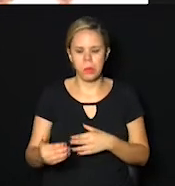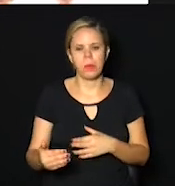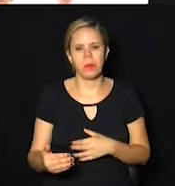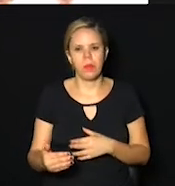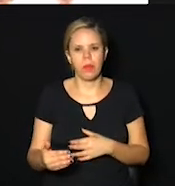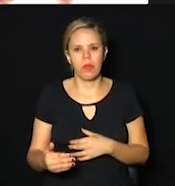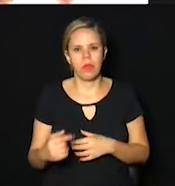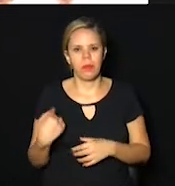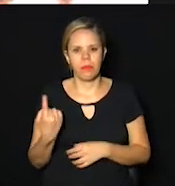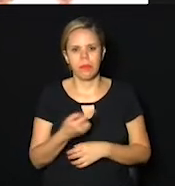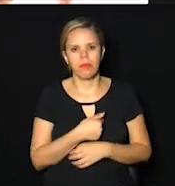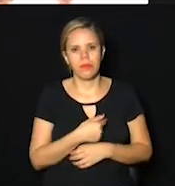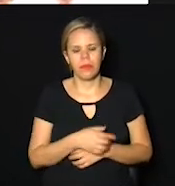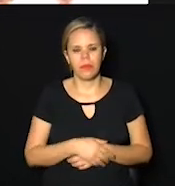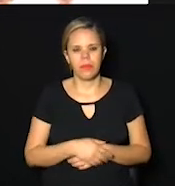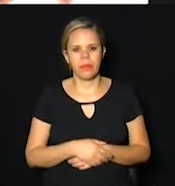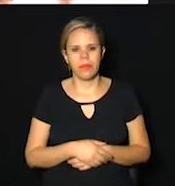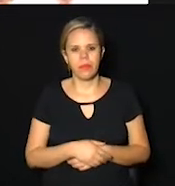a gente